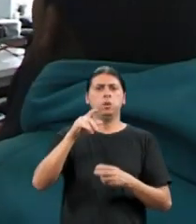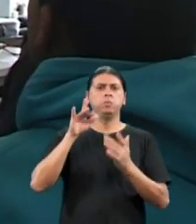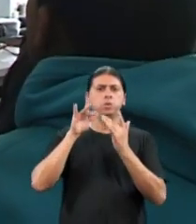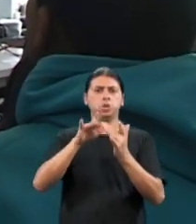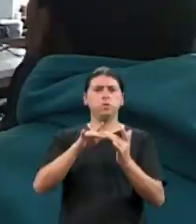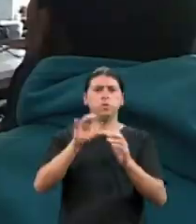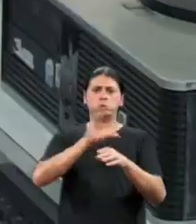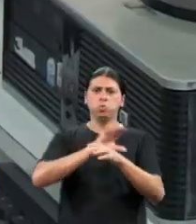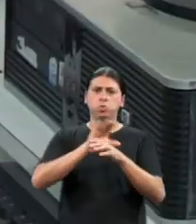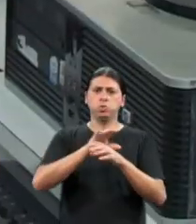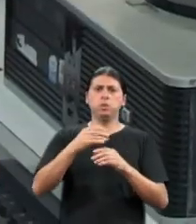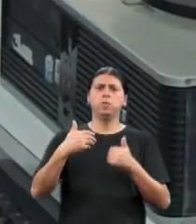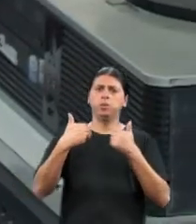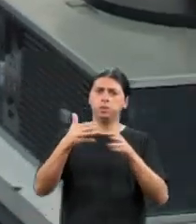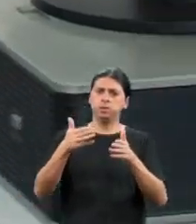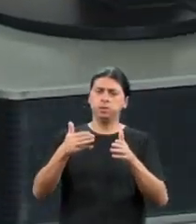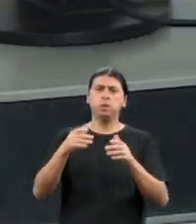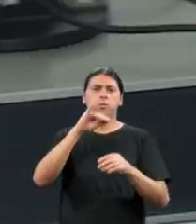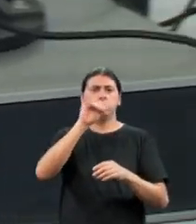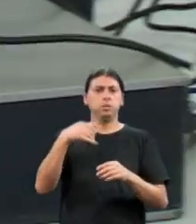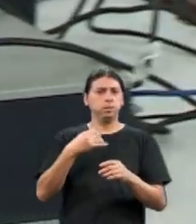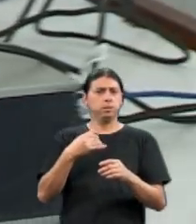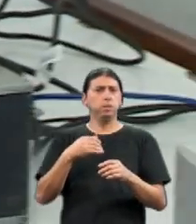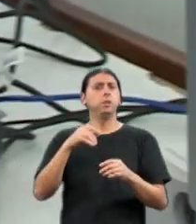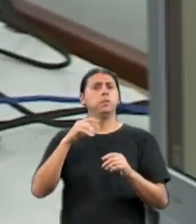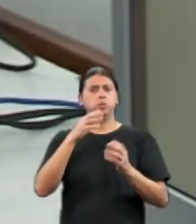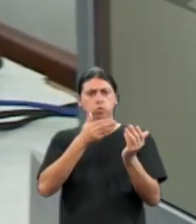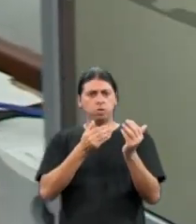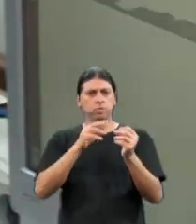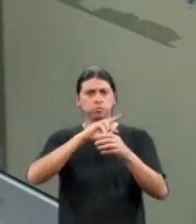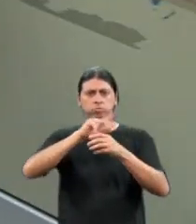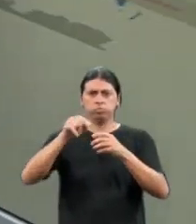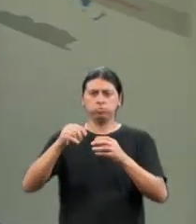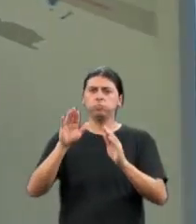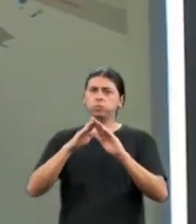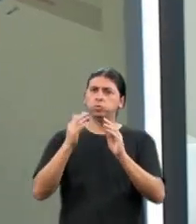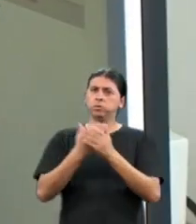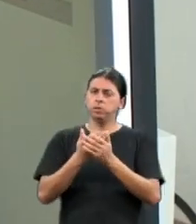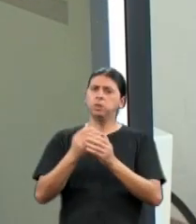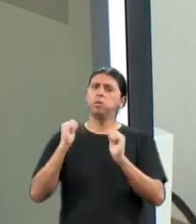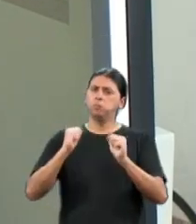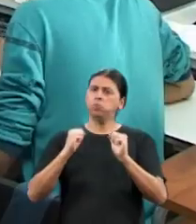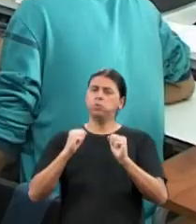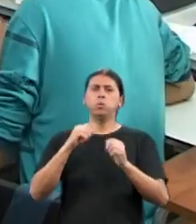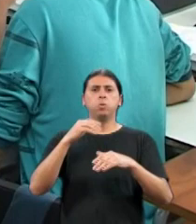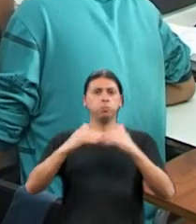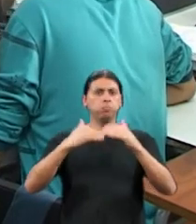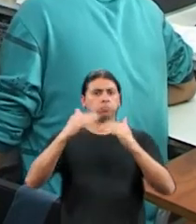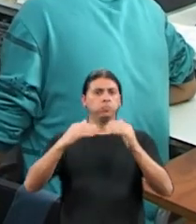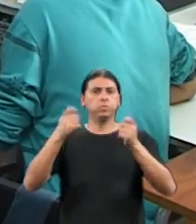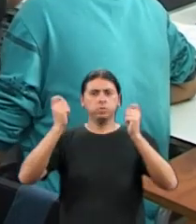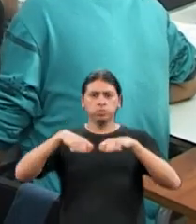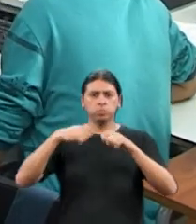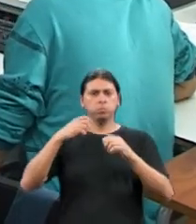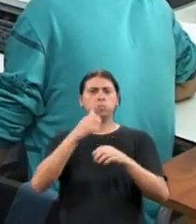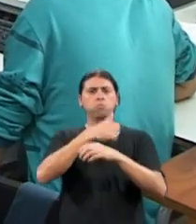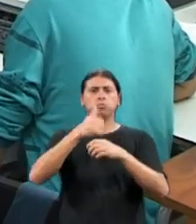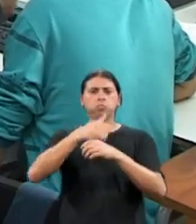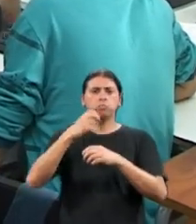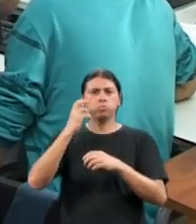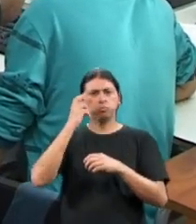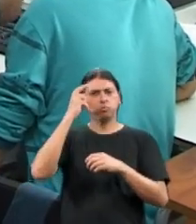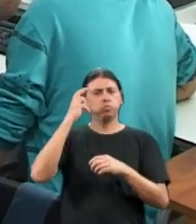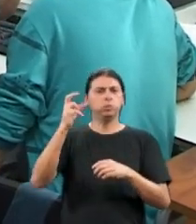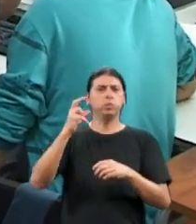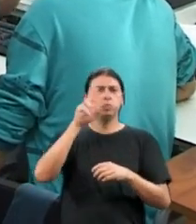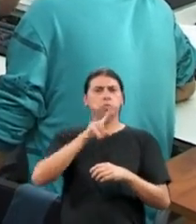do curso é oferecer uma oportunidade para que jovens estudantes possam começar a capacitação profissional e usar a